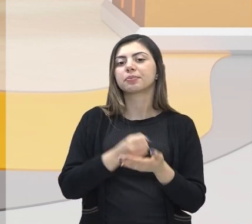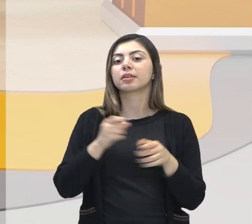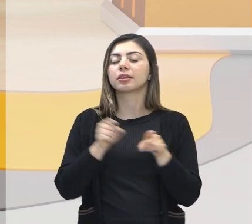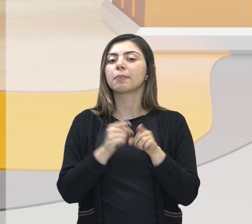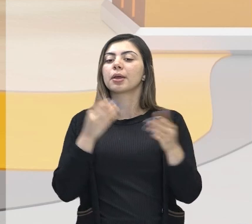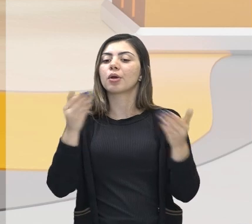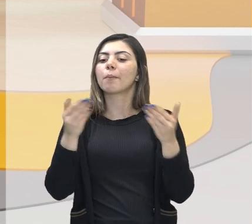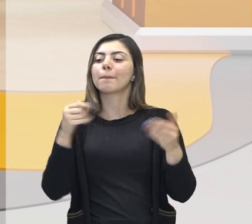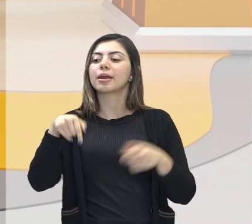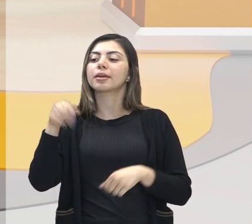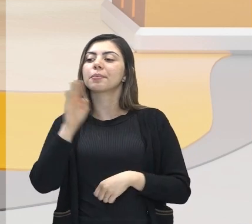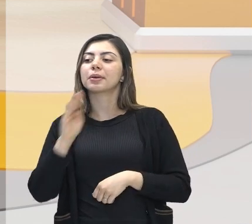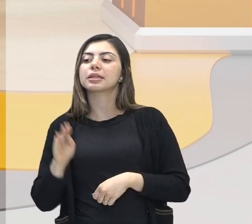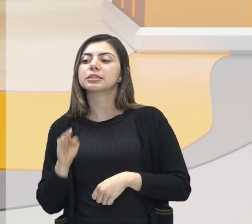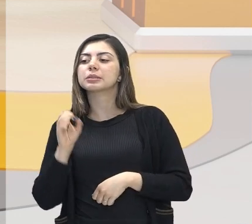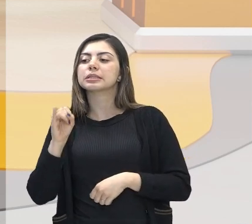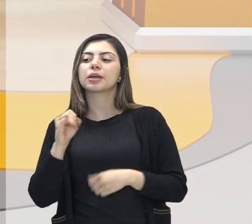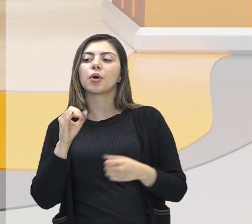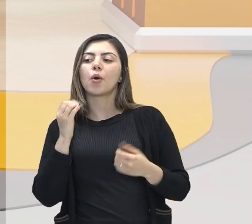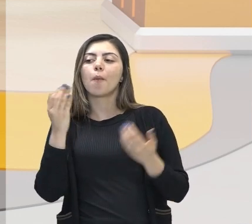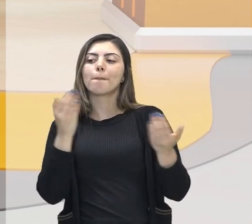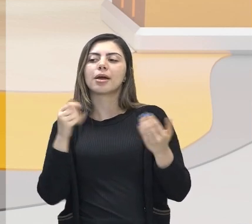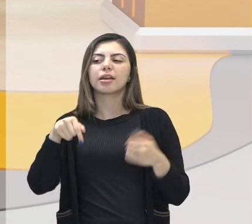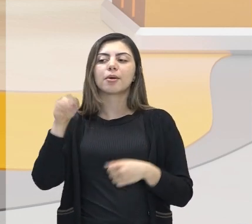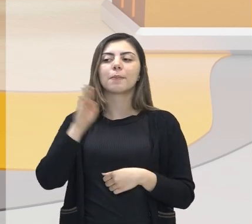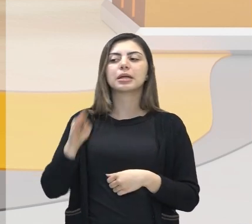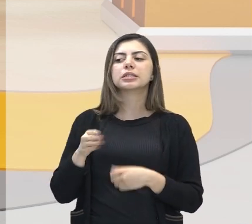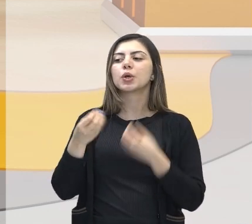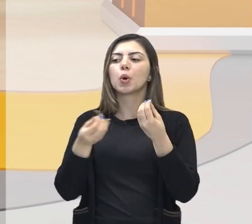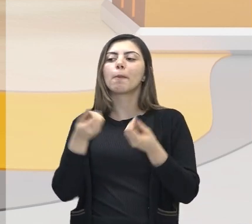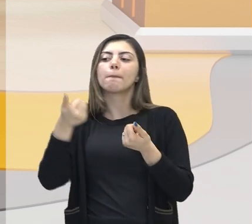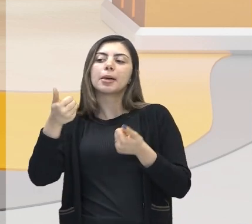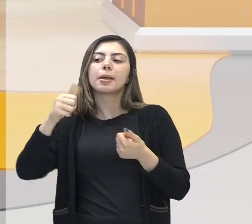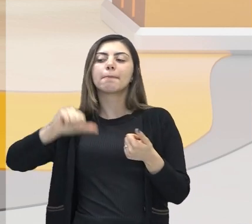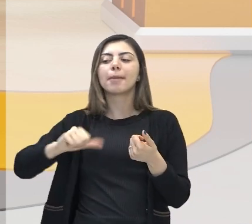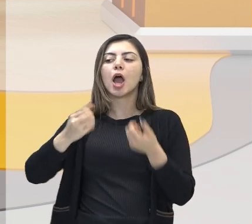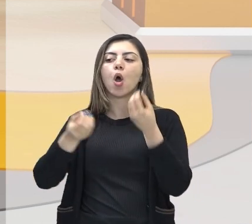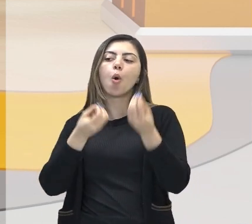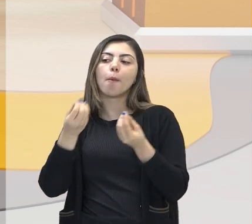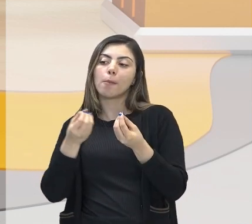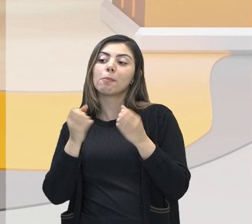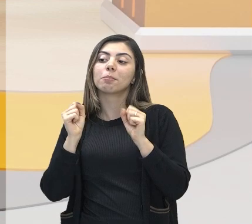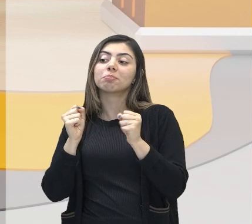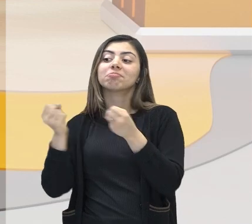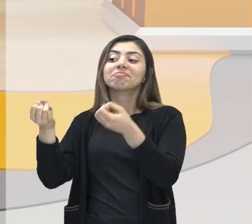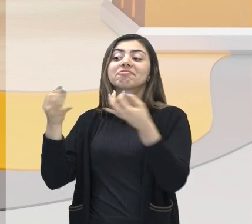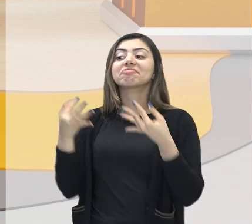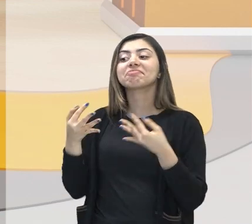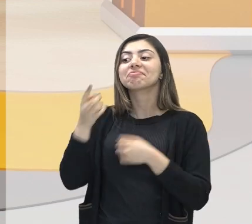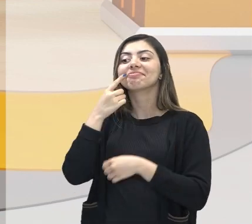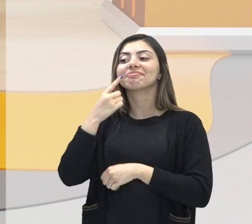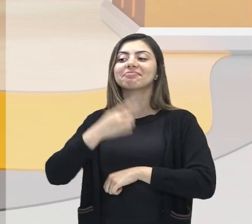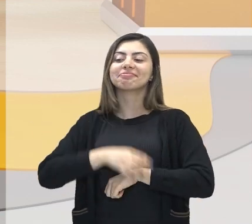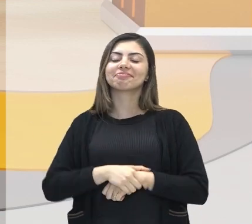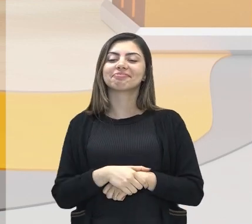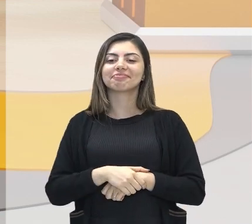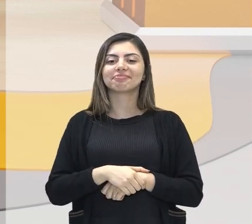com o Brasil, hein? Se a gente compara com o Brasil, será que o Brasil está bem ou mal ali em comparação com a Argentina? Traz pra gente aí, Curumim.